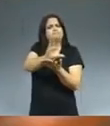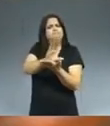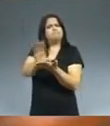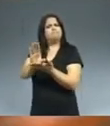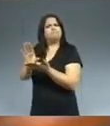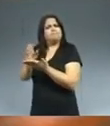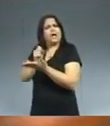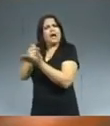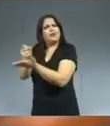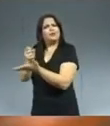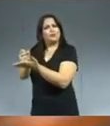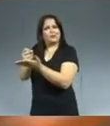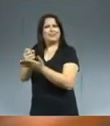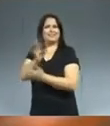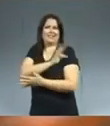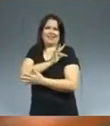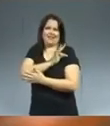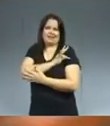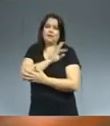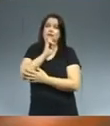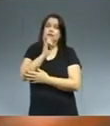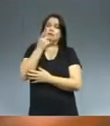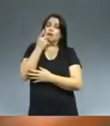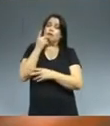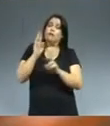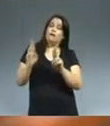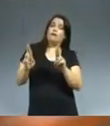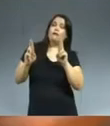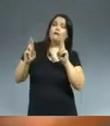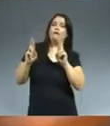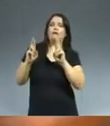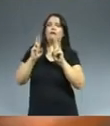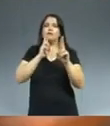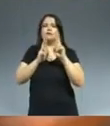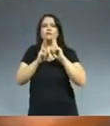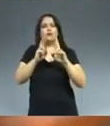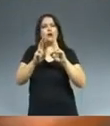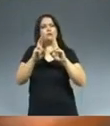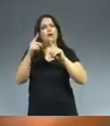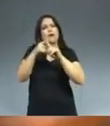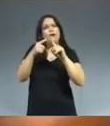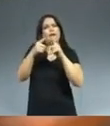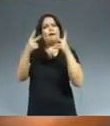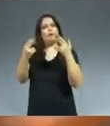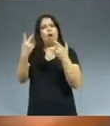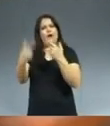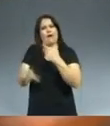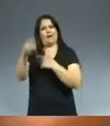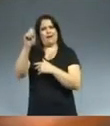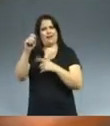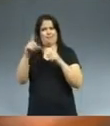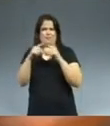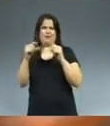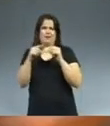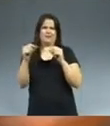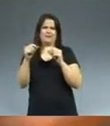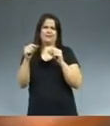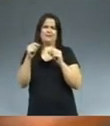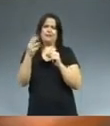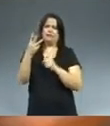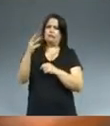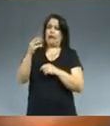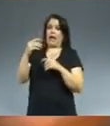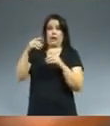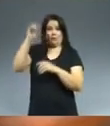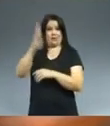direcionando essa assistência técnica esse a expectativa é de que o resultado seja muito semelhante ao que acontece aqui no Brasil que em